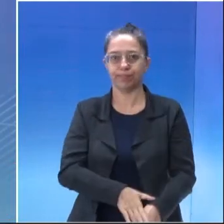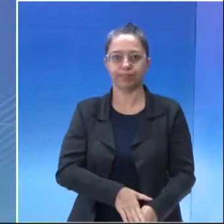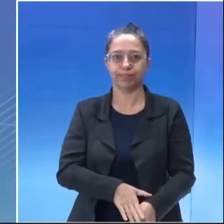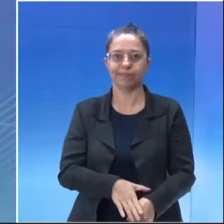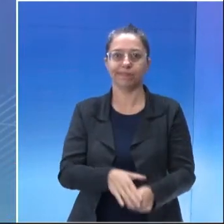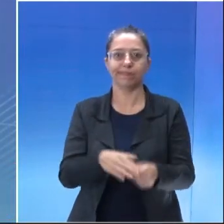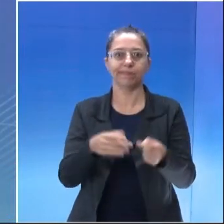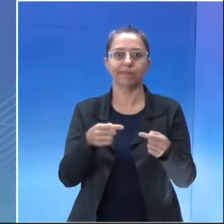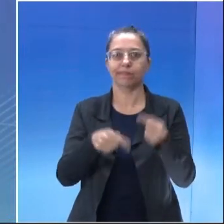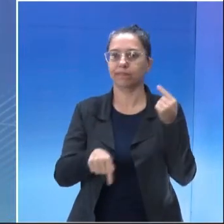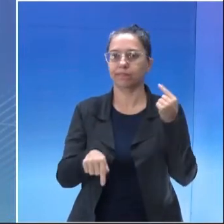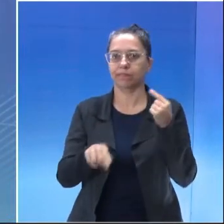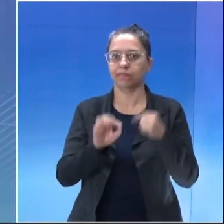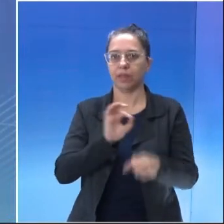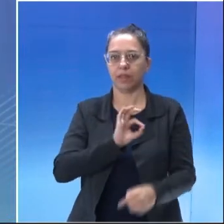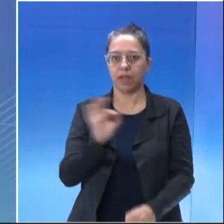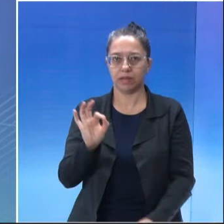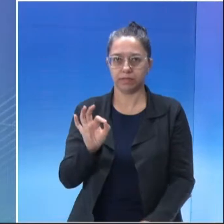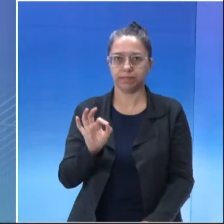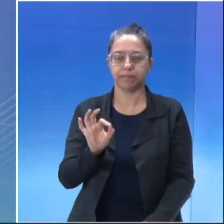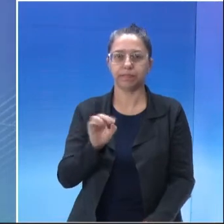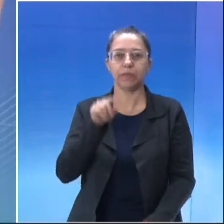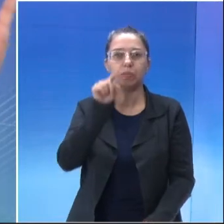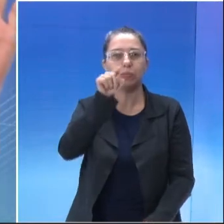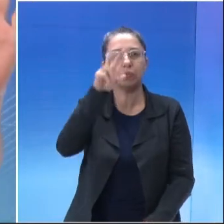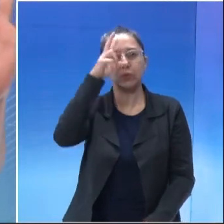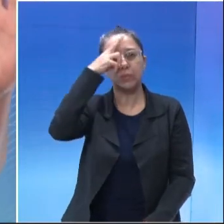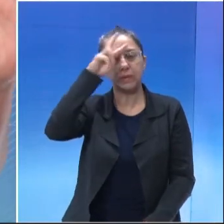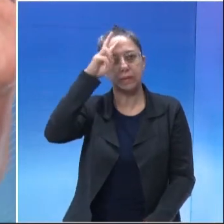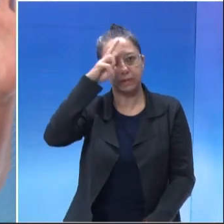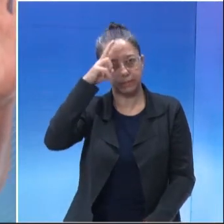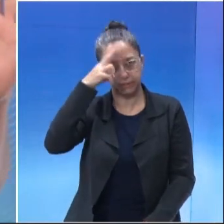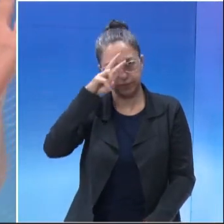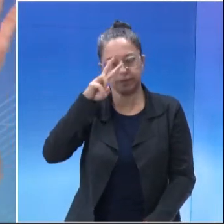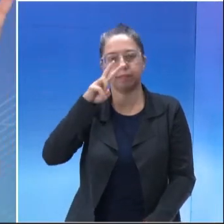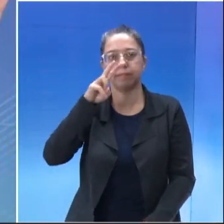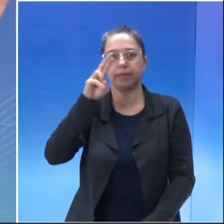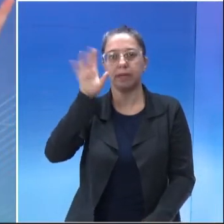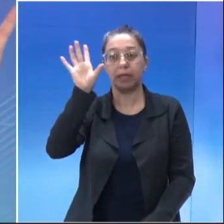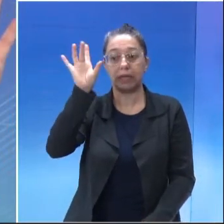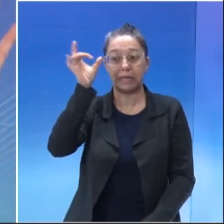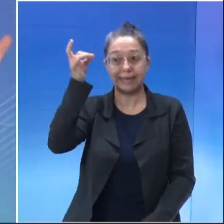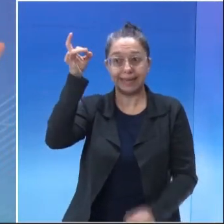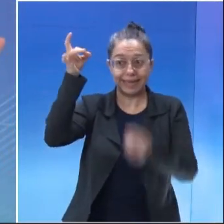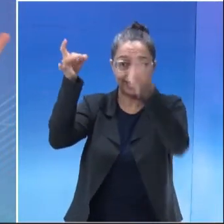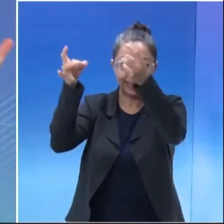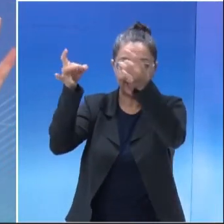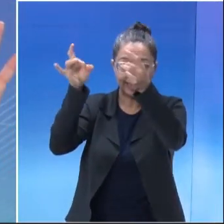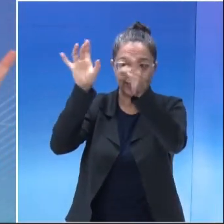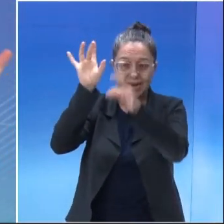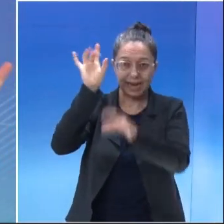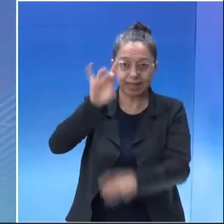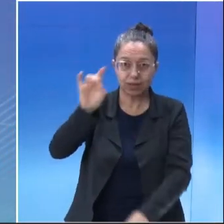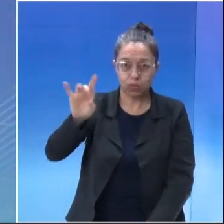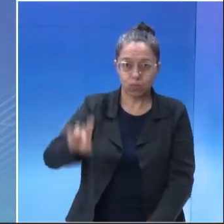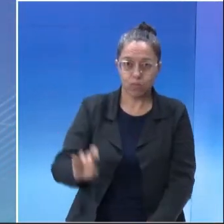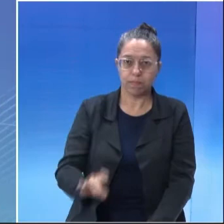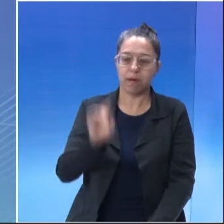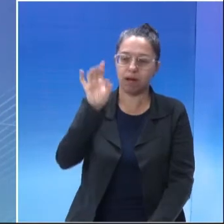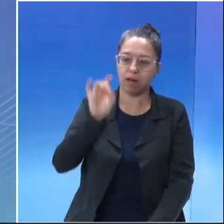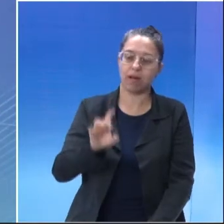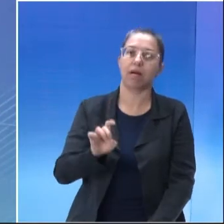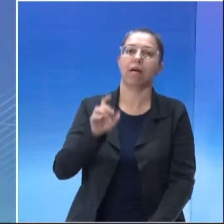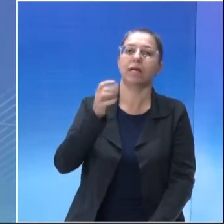essa questão letra A. Né? Vocês lembram das estratégias argumentativas? Né? Não menciona de forma alguma sobre